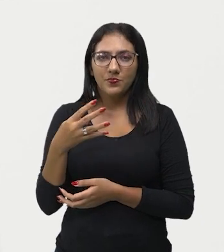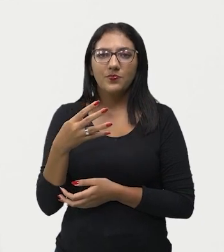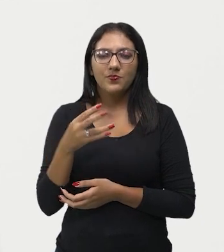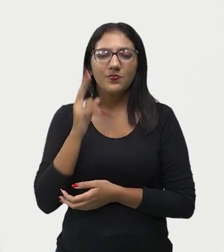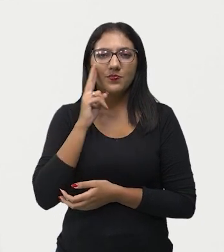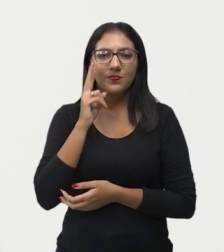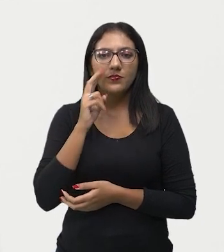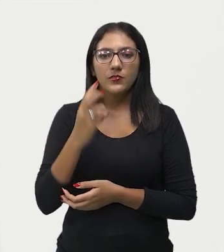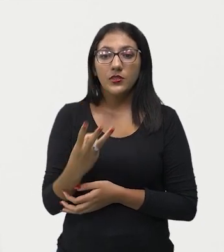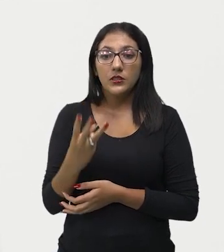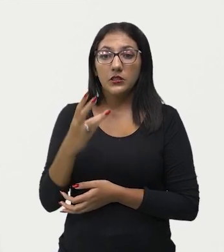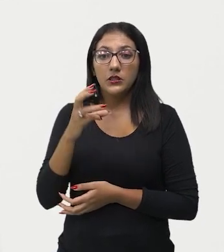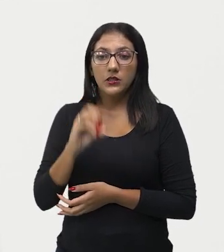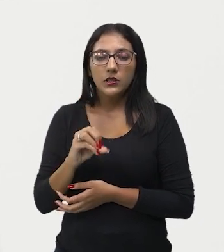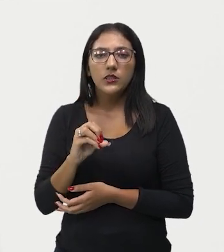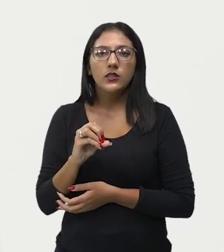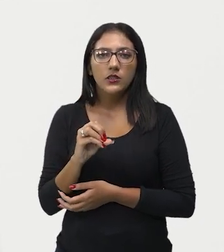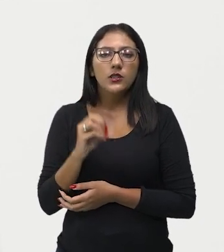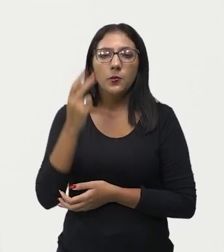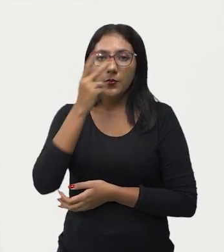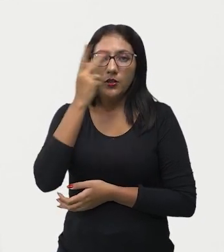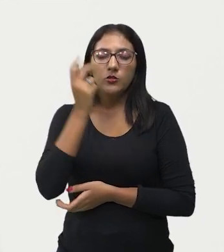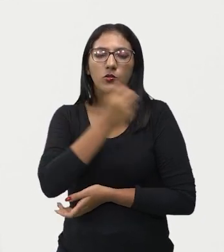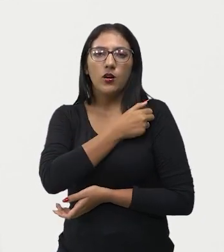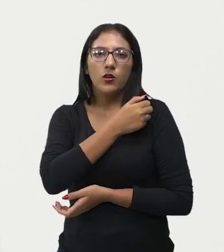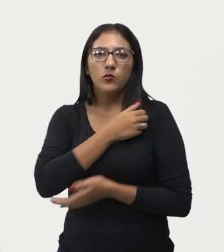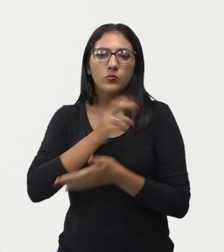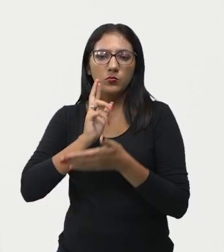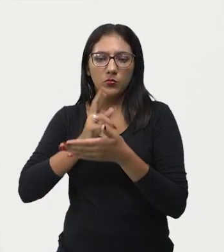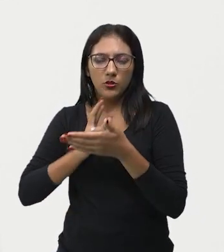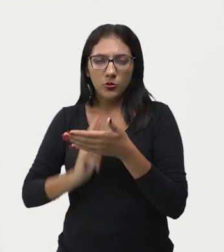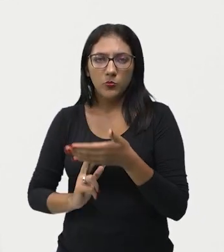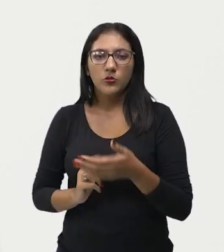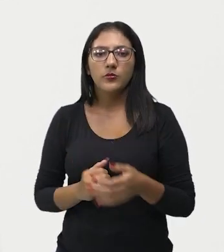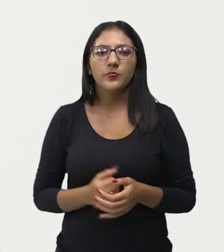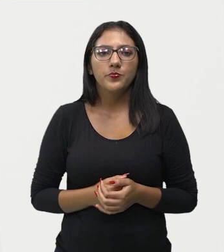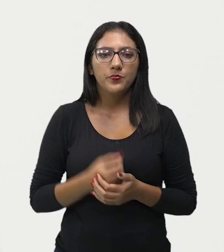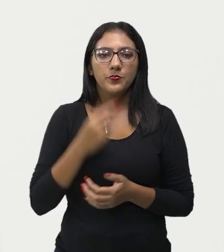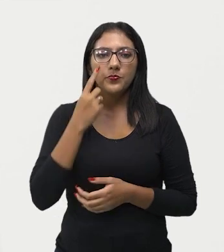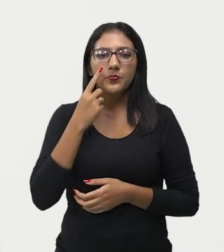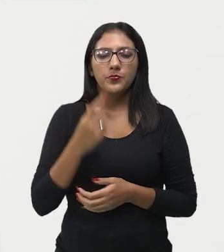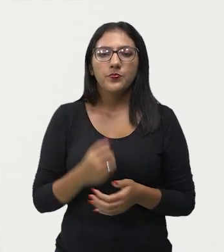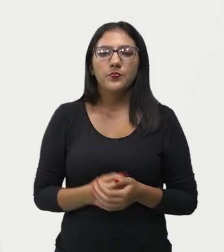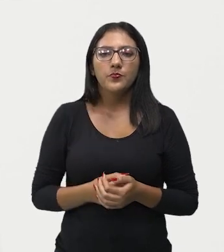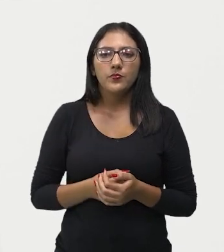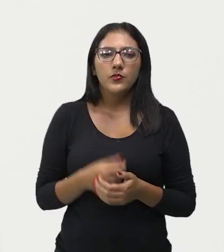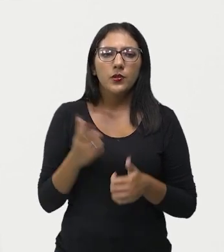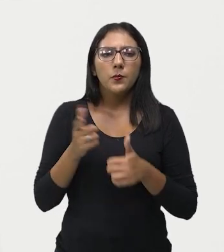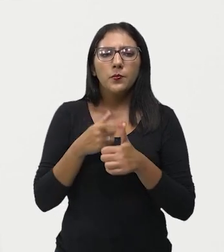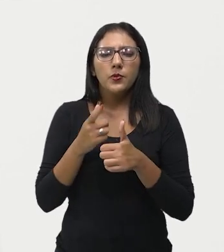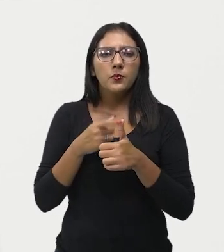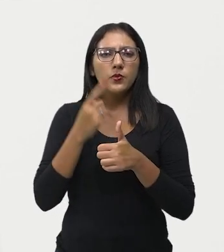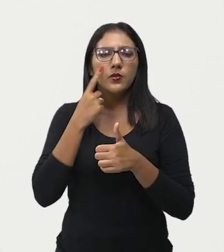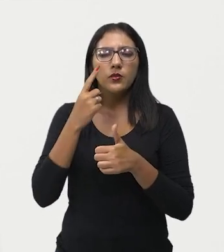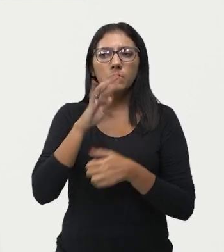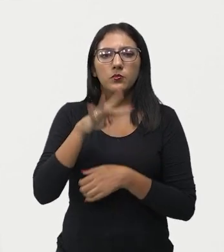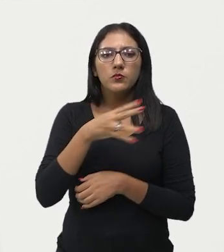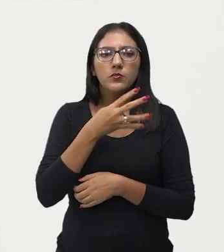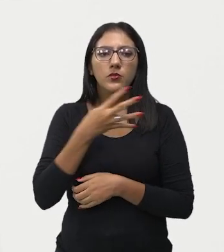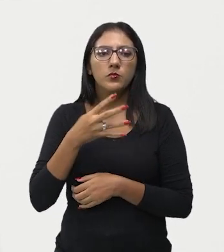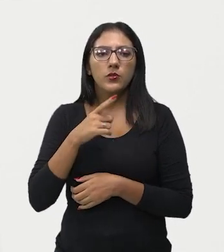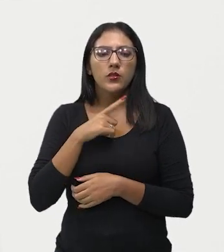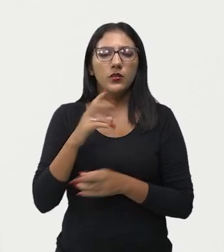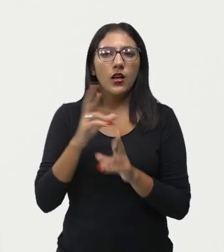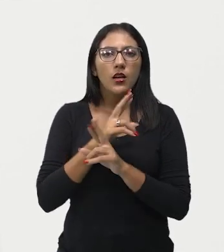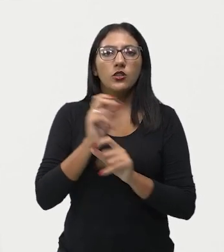30, que foi as respostas dos 30 alunos. E aí, pessoal, essa primeira informação aqui, ó, é o que nós chamamos